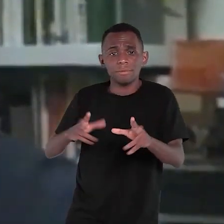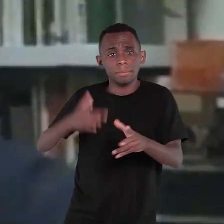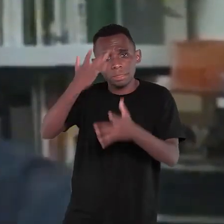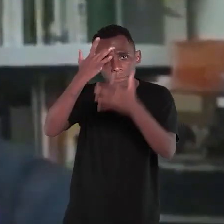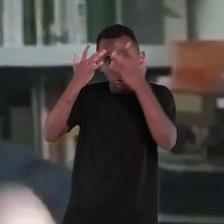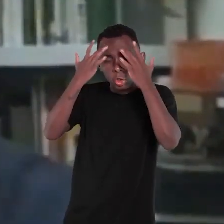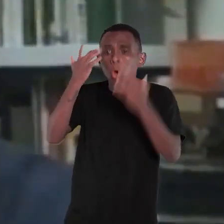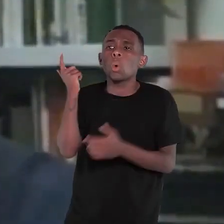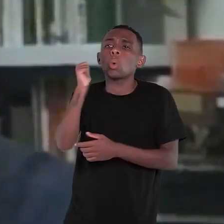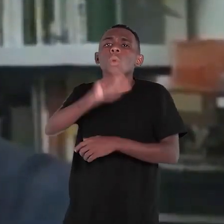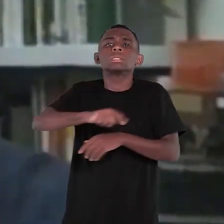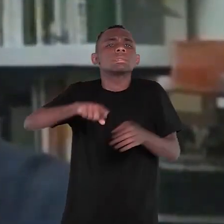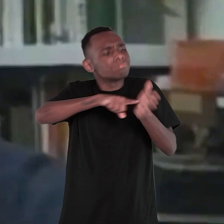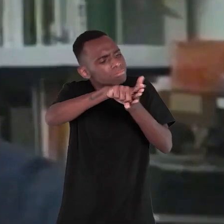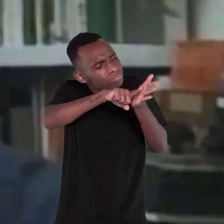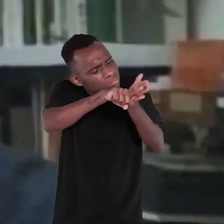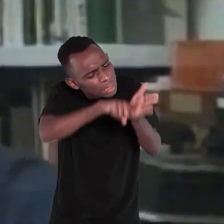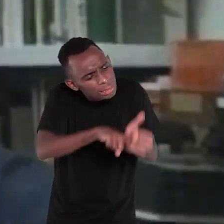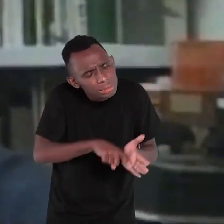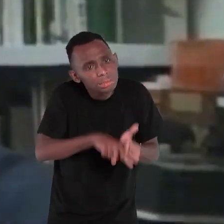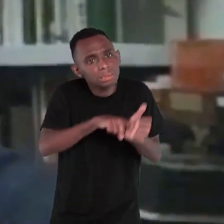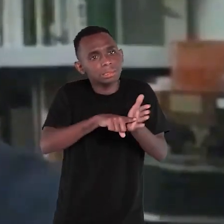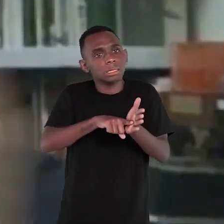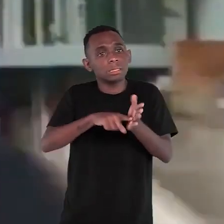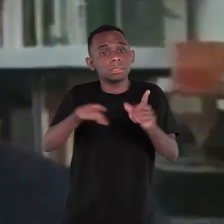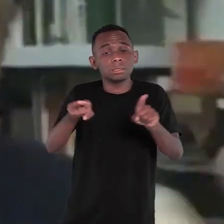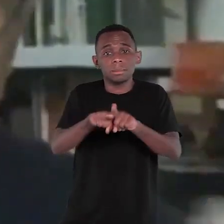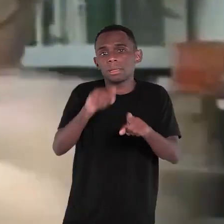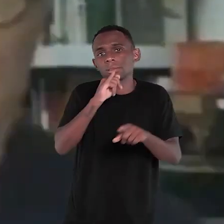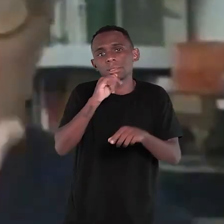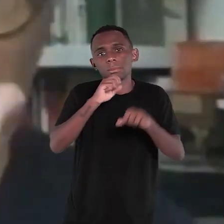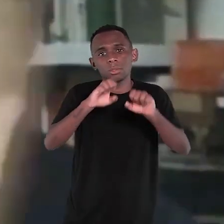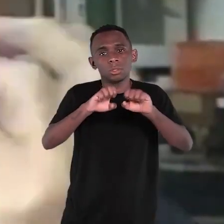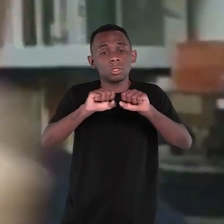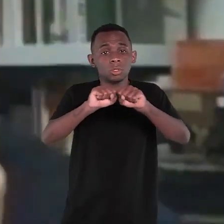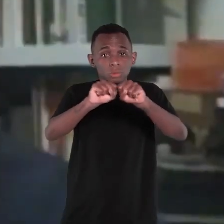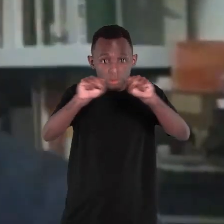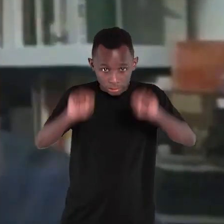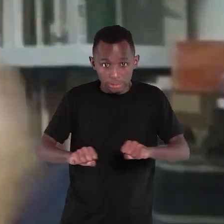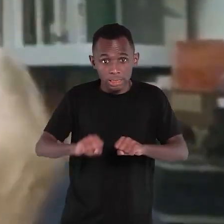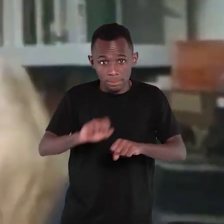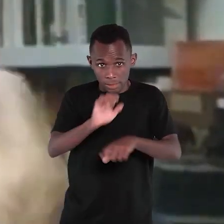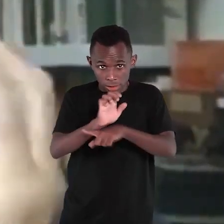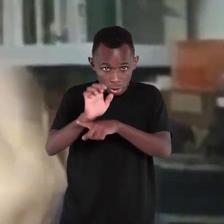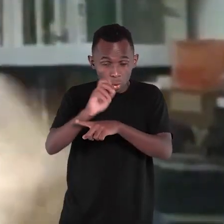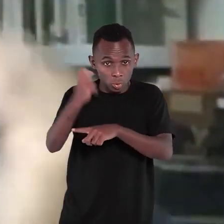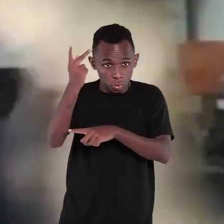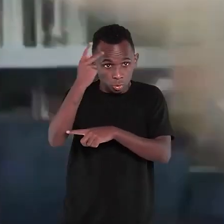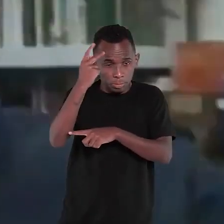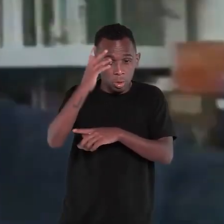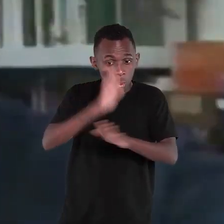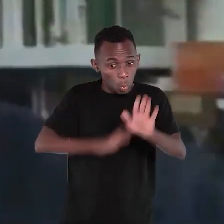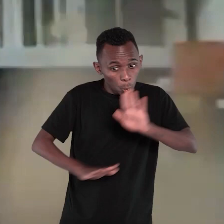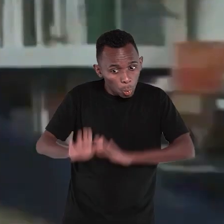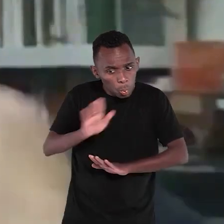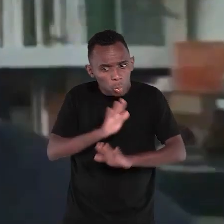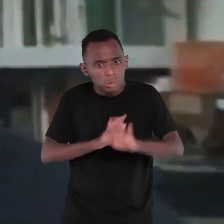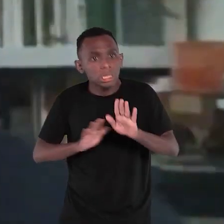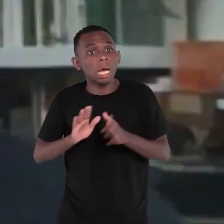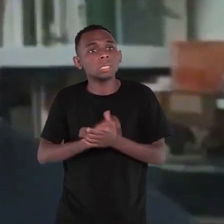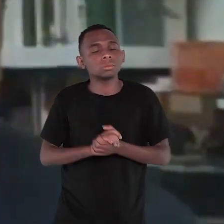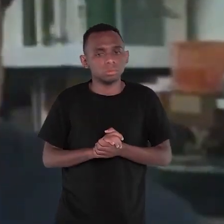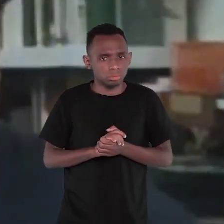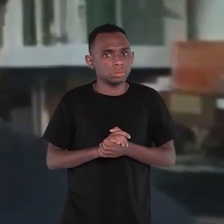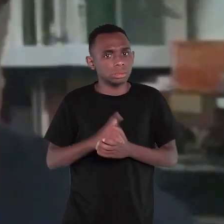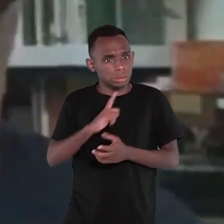disponível, né? Você consegue pesquisar, né? No sistema estadual aqui de São Paulo, a gente tem um cuidado imenso de ficar buscando